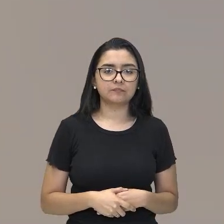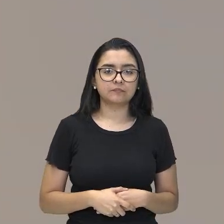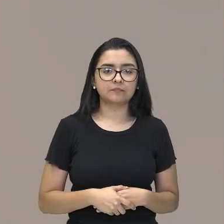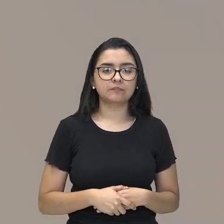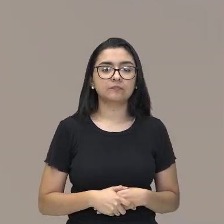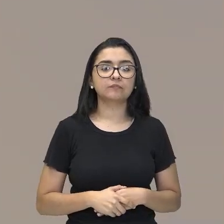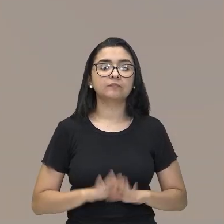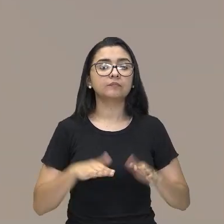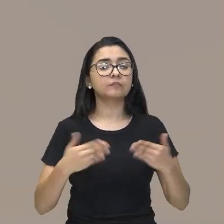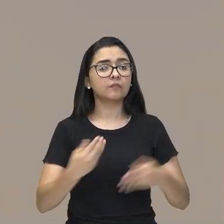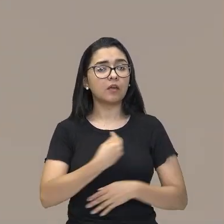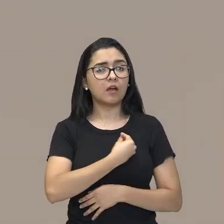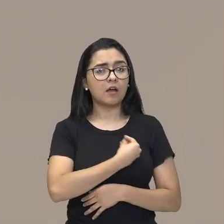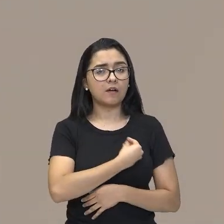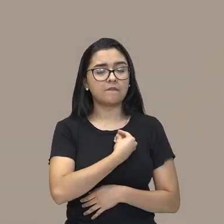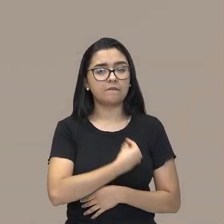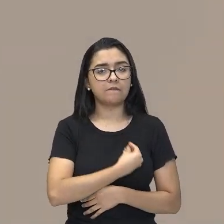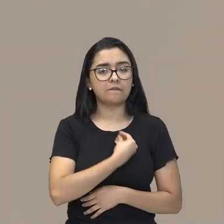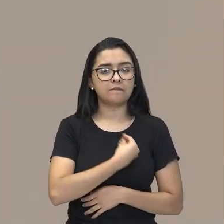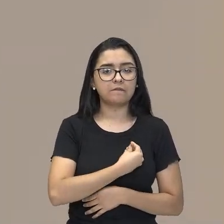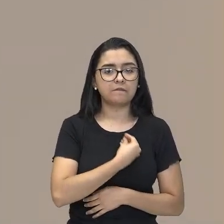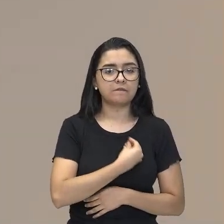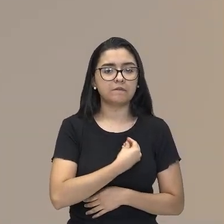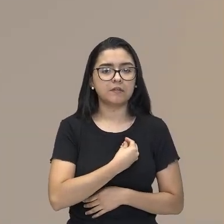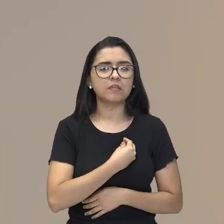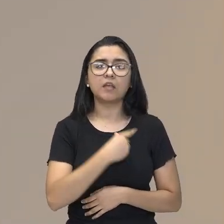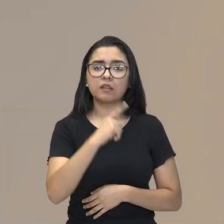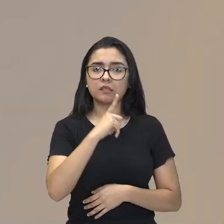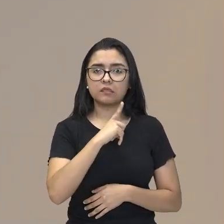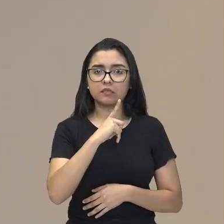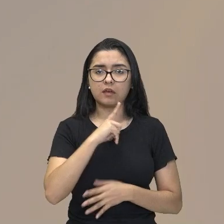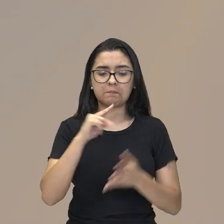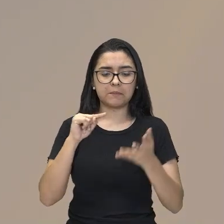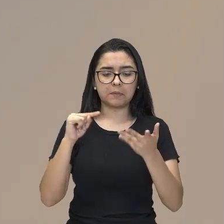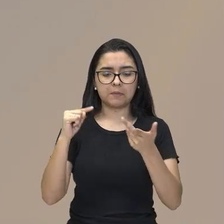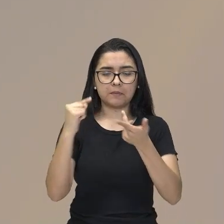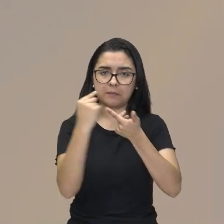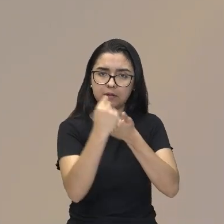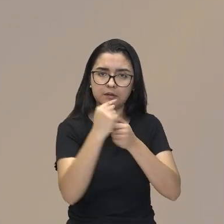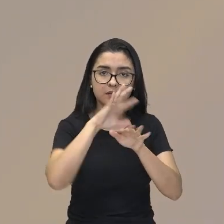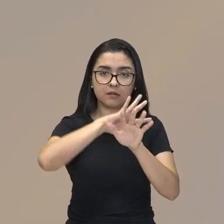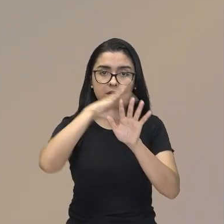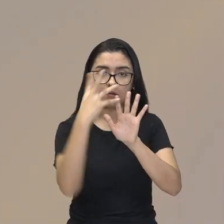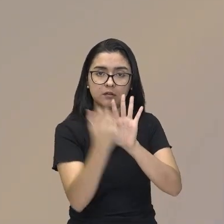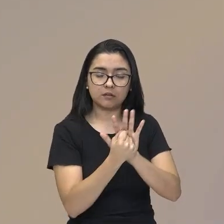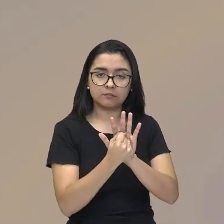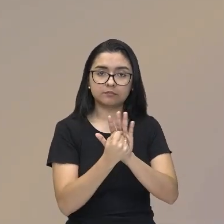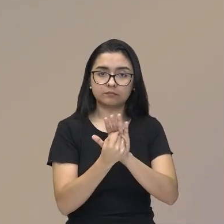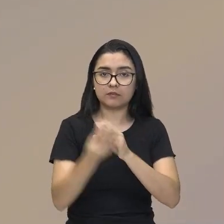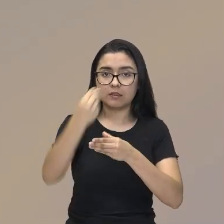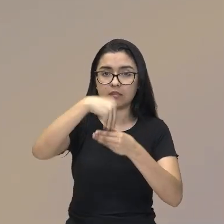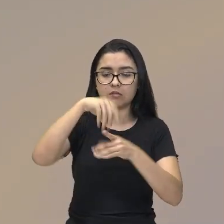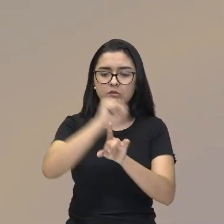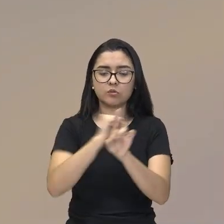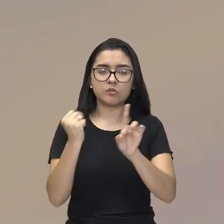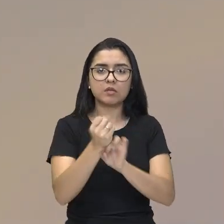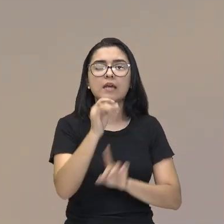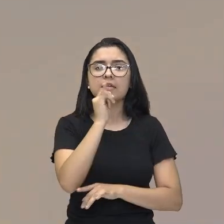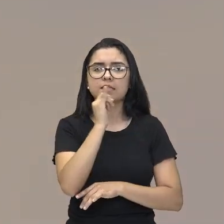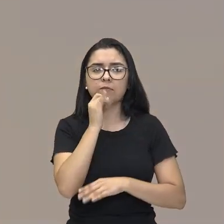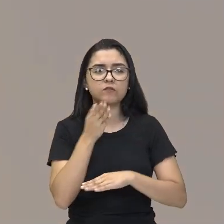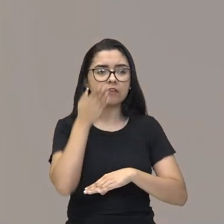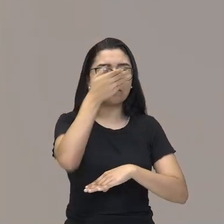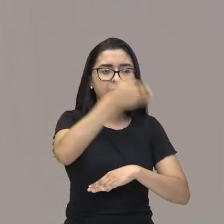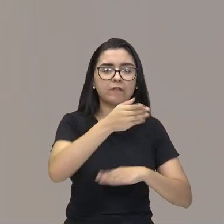A vida, ela é preenchida, ela está completa de símbolos na nossa sociedade. Quando você chega no comércio, chega